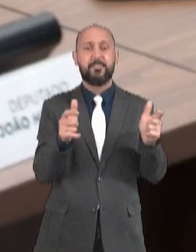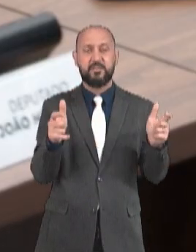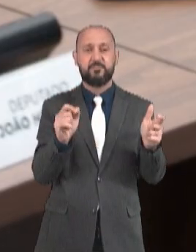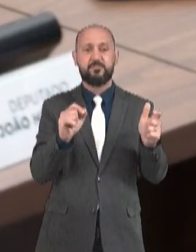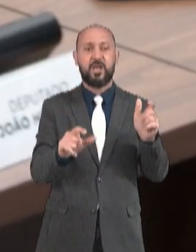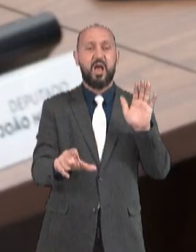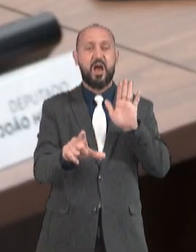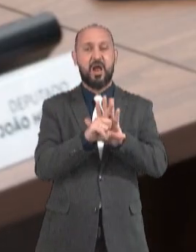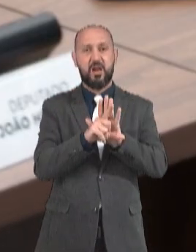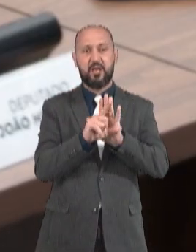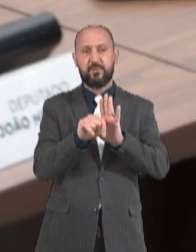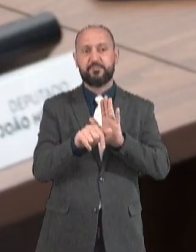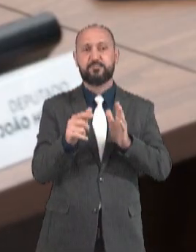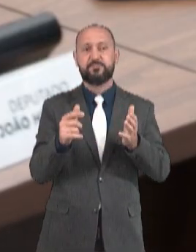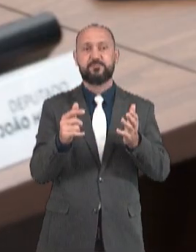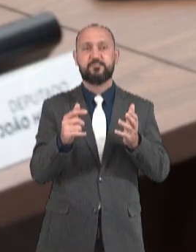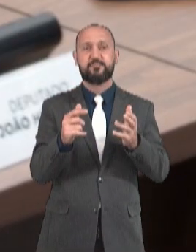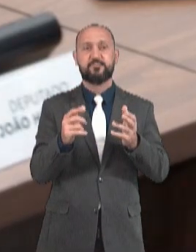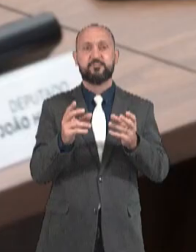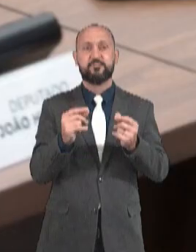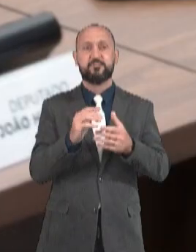ampliar legalmente